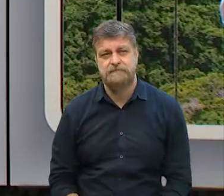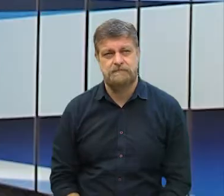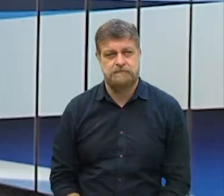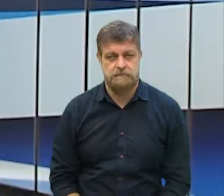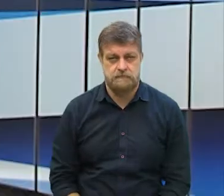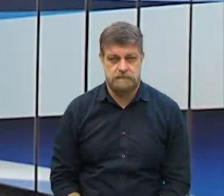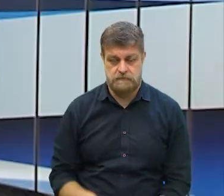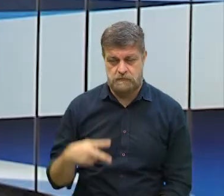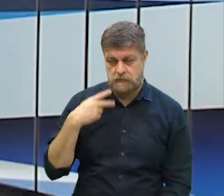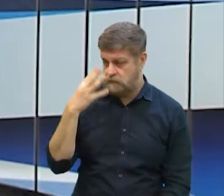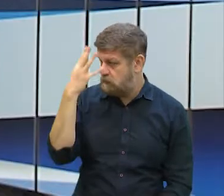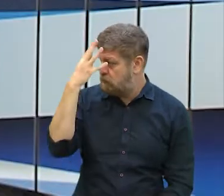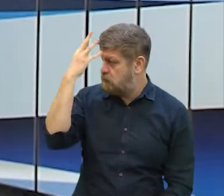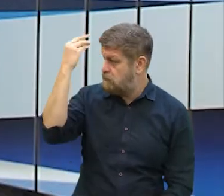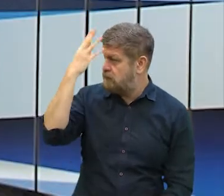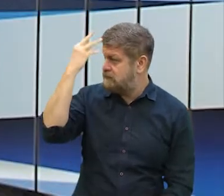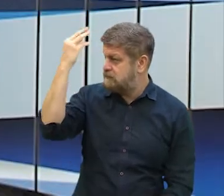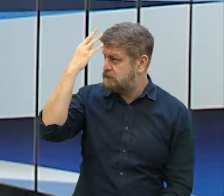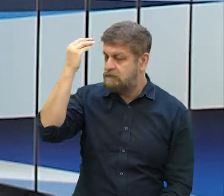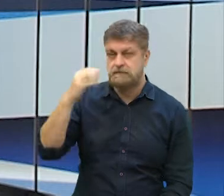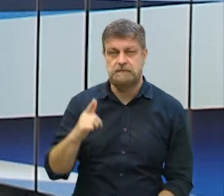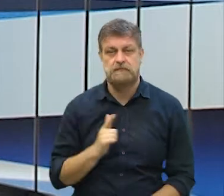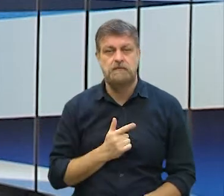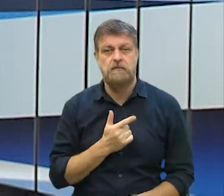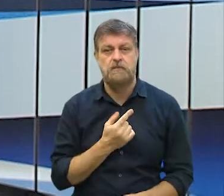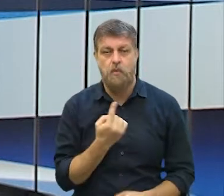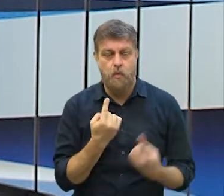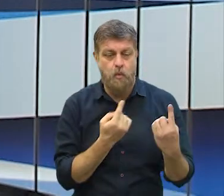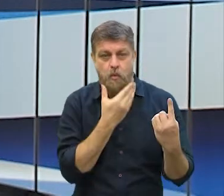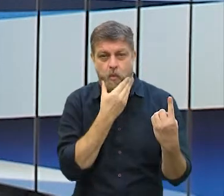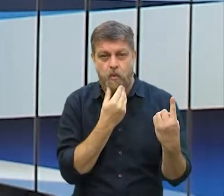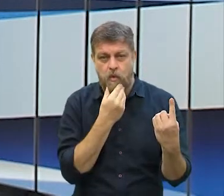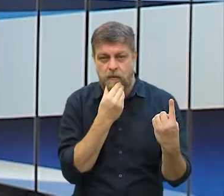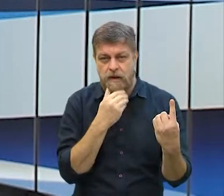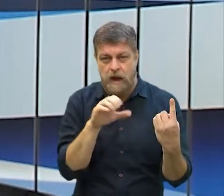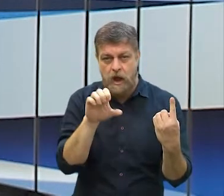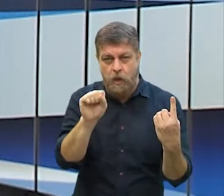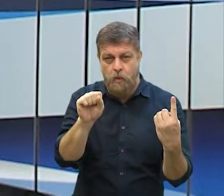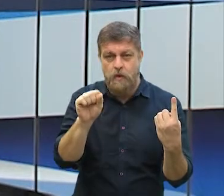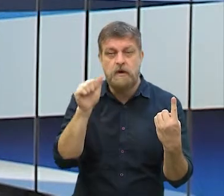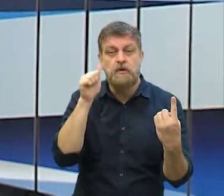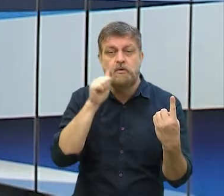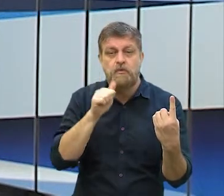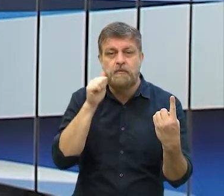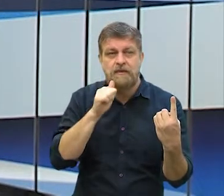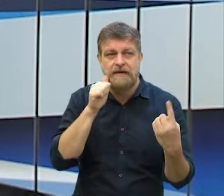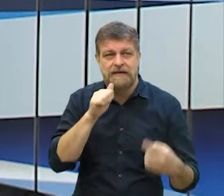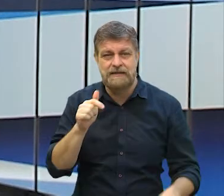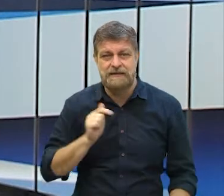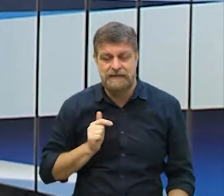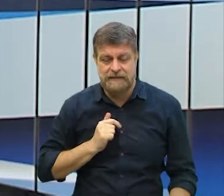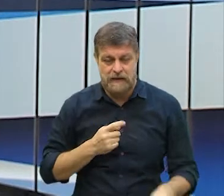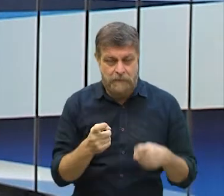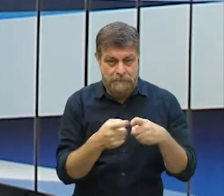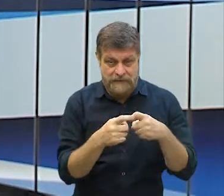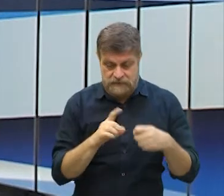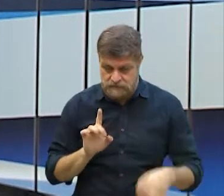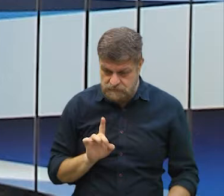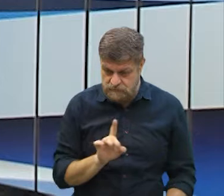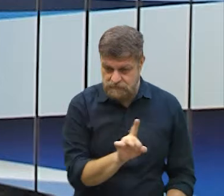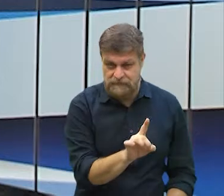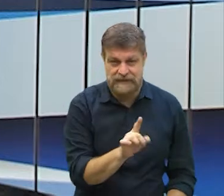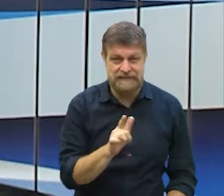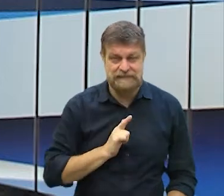próstata. Vereador Marcelo da Farmácia, um homem para cada 8 mulheres procuram assistência